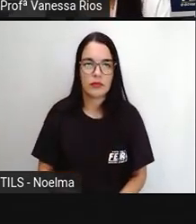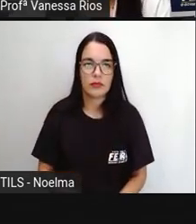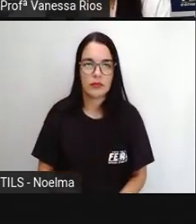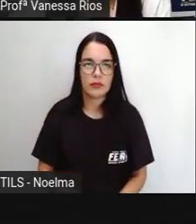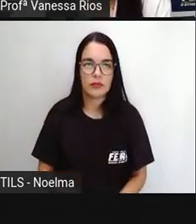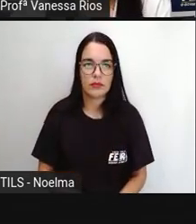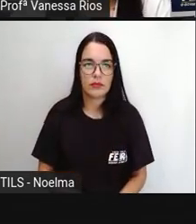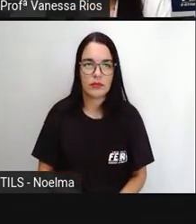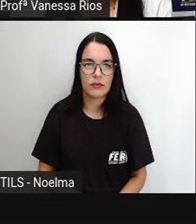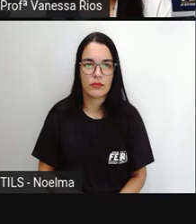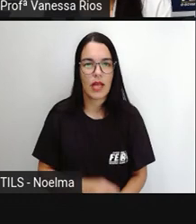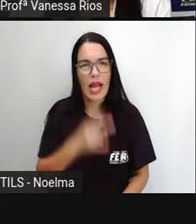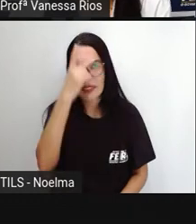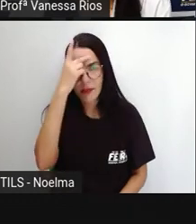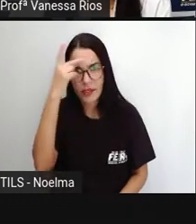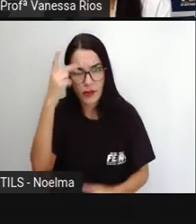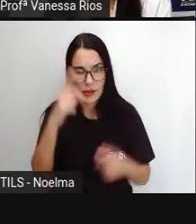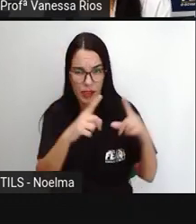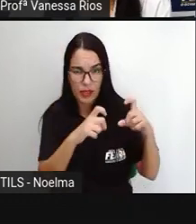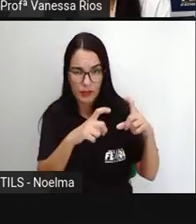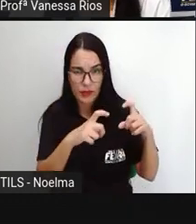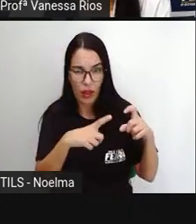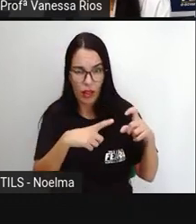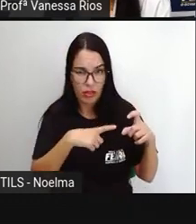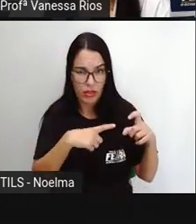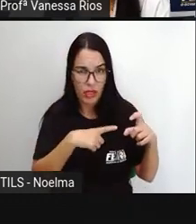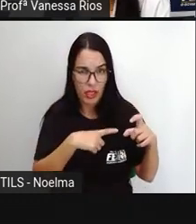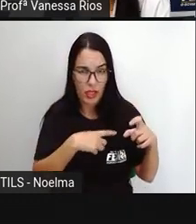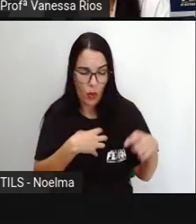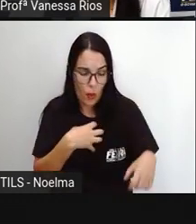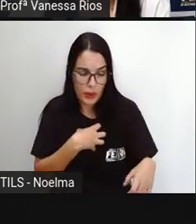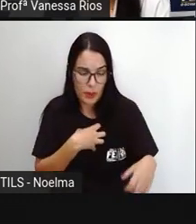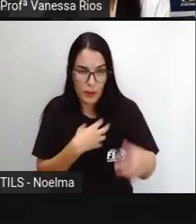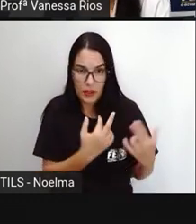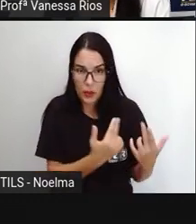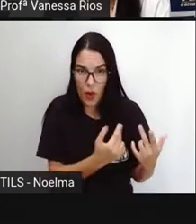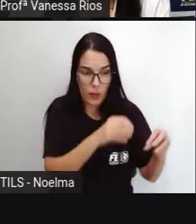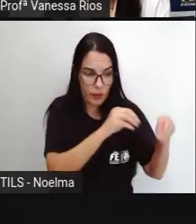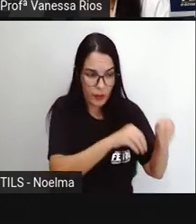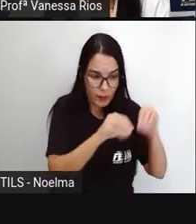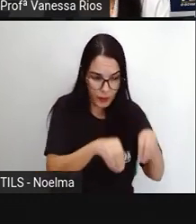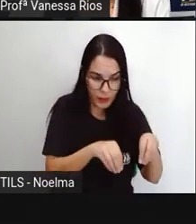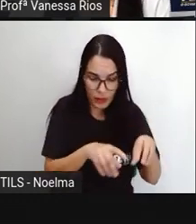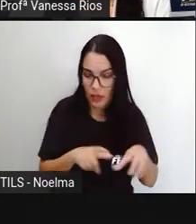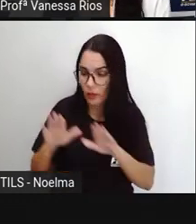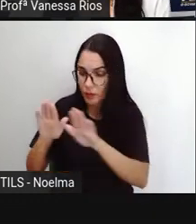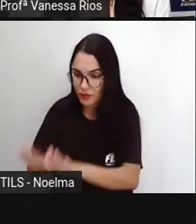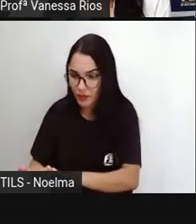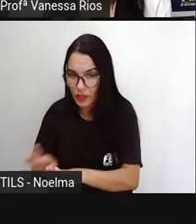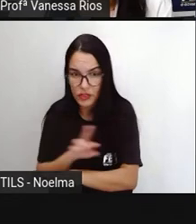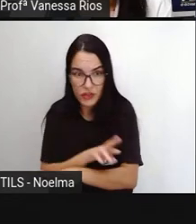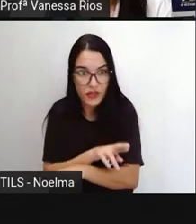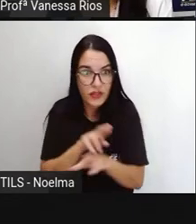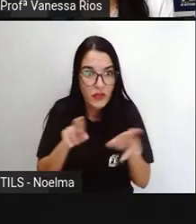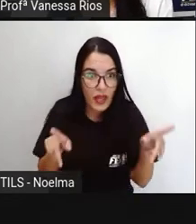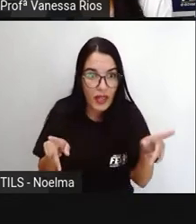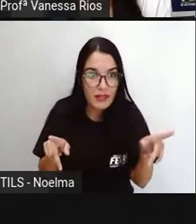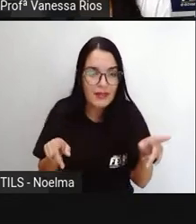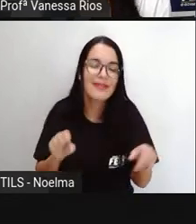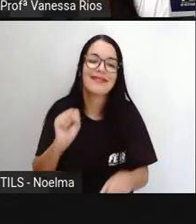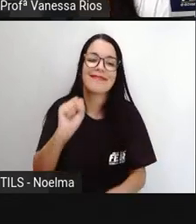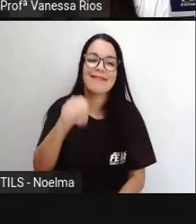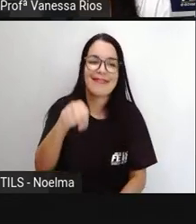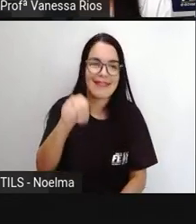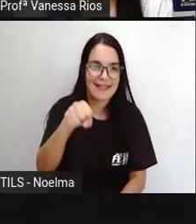sedentários. As pessoas nas imagens estão se comportando de forma diferente? Sim, não é? A Pró acabou